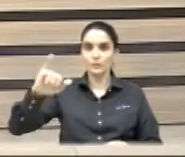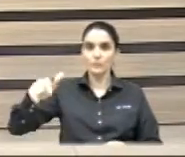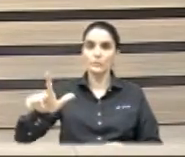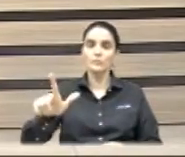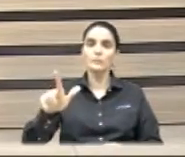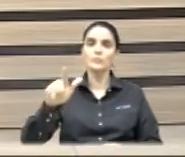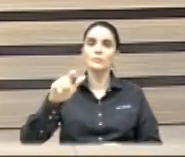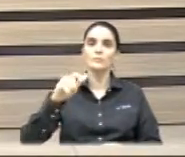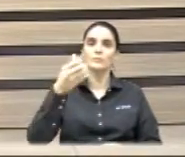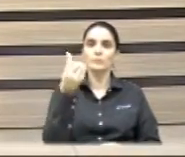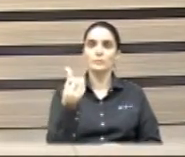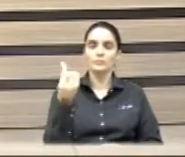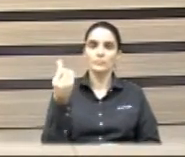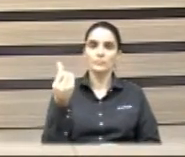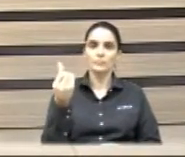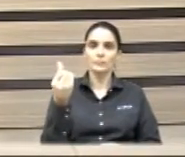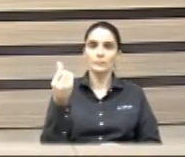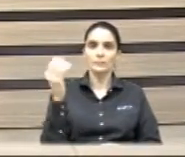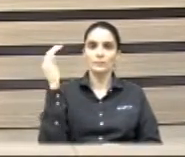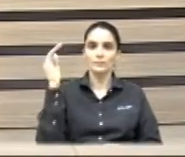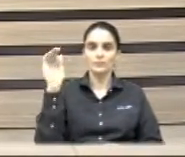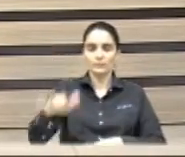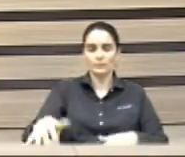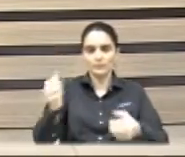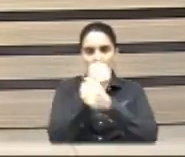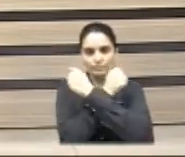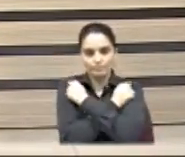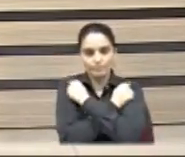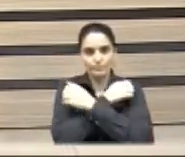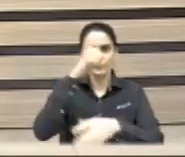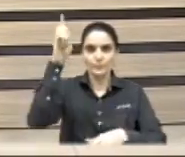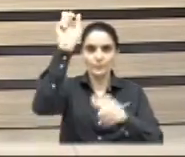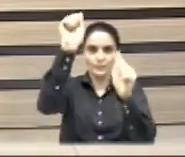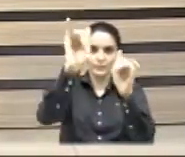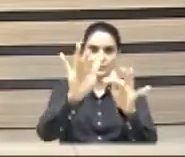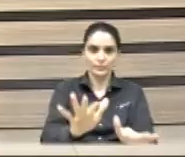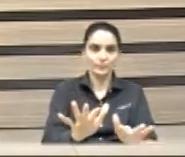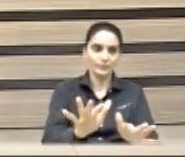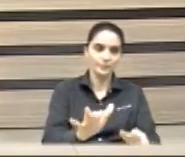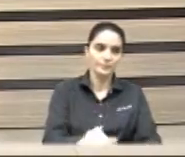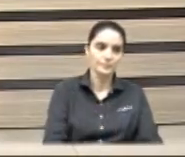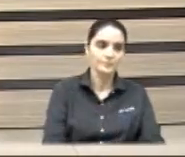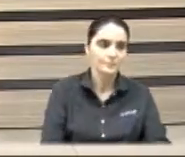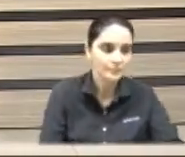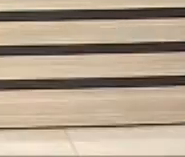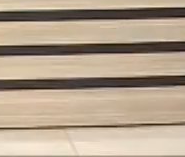às 18 horas, nesta casa. Um forte abraço e que Deus os abençoe.